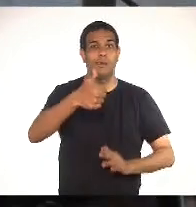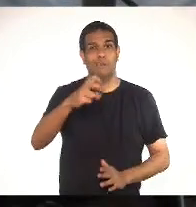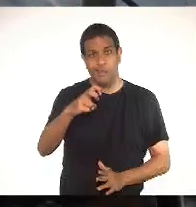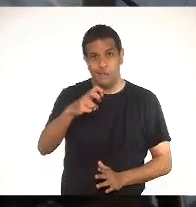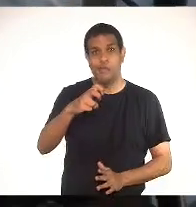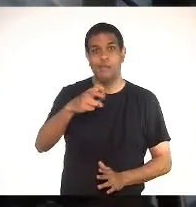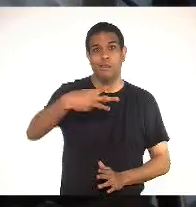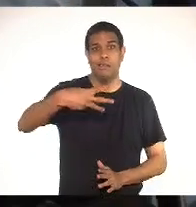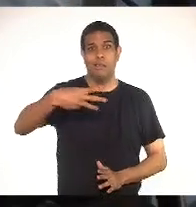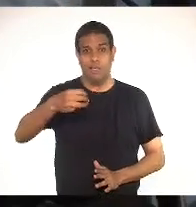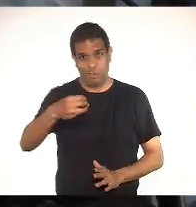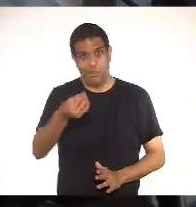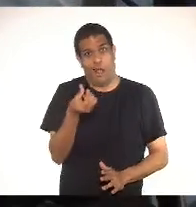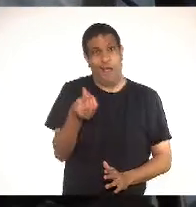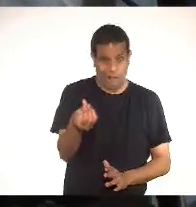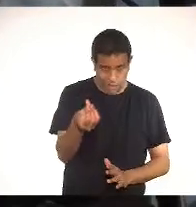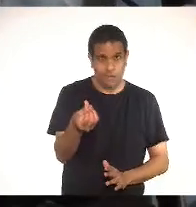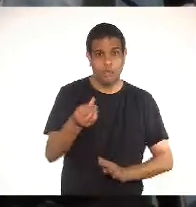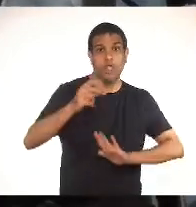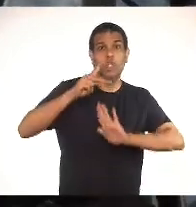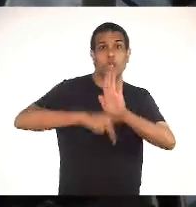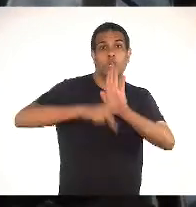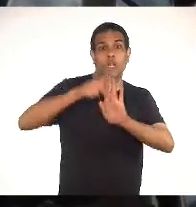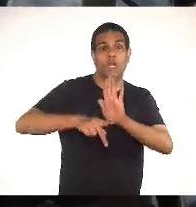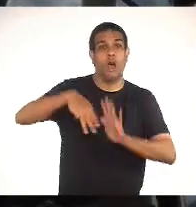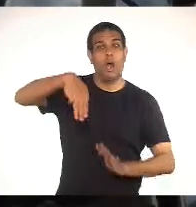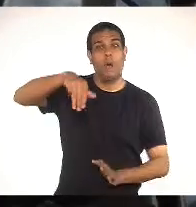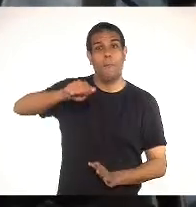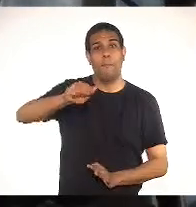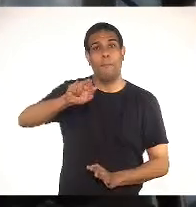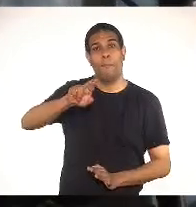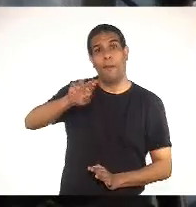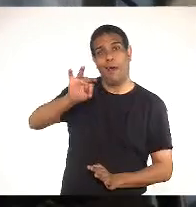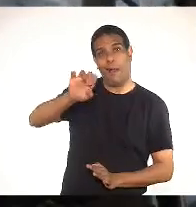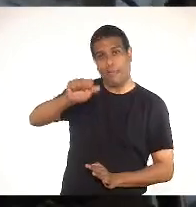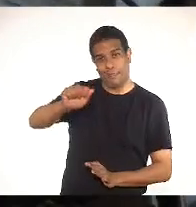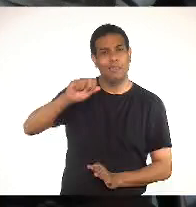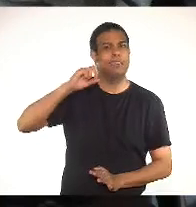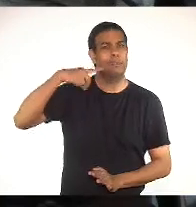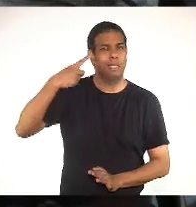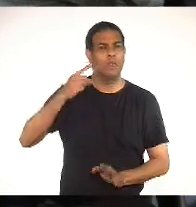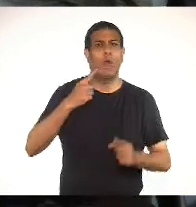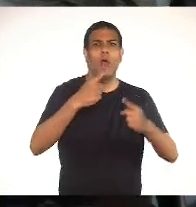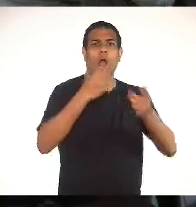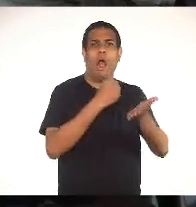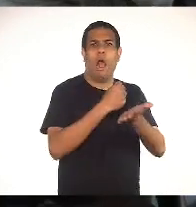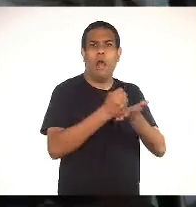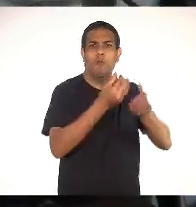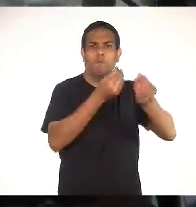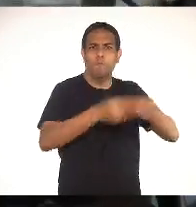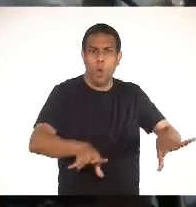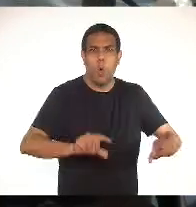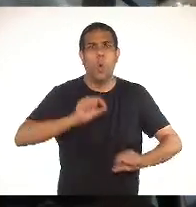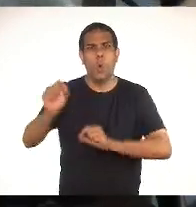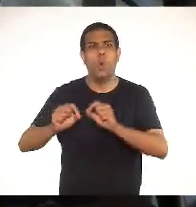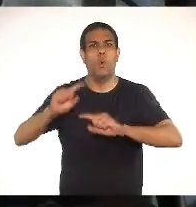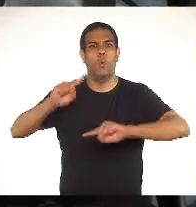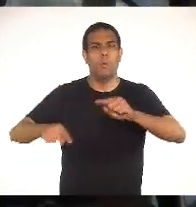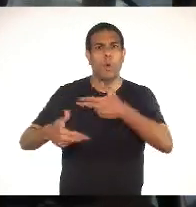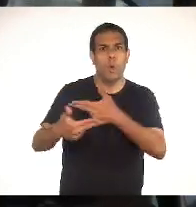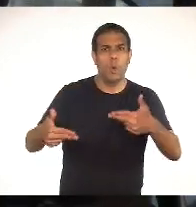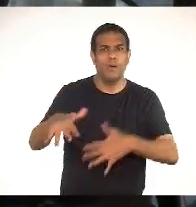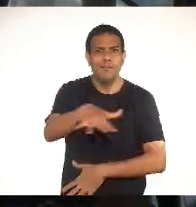1513-A de 16, de autoria da deputada Marta Rocha, que dispõe sobre o cancelamento de contratos de fornecimento de produtos ou serviços